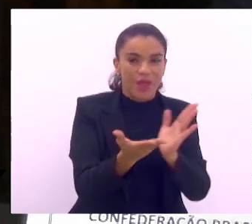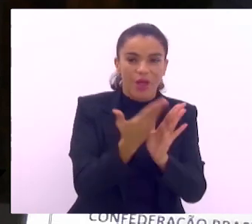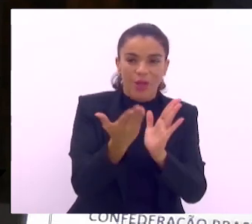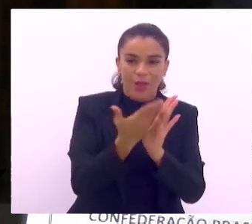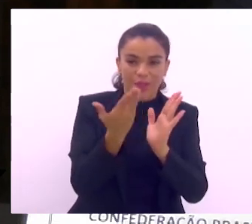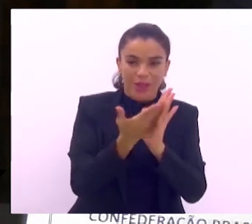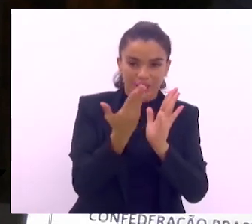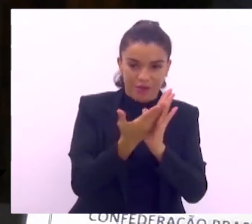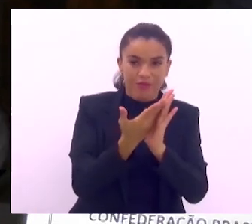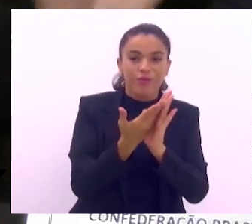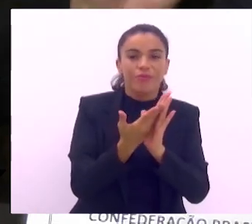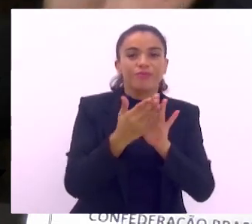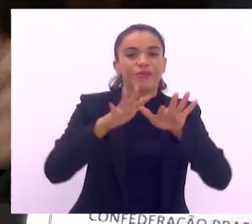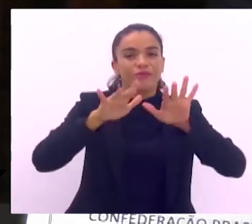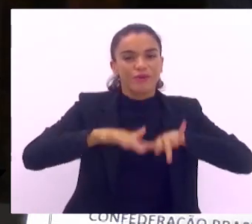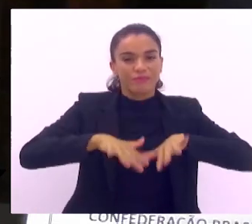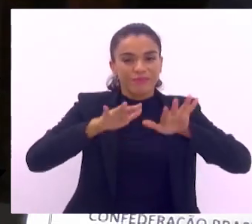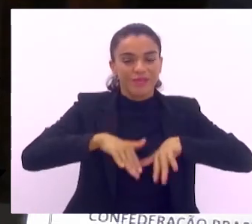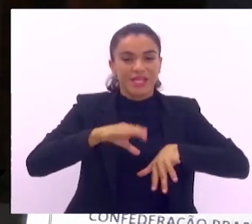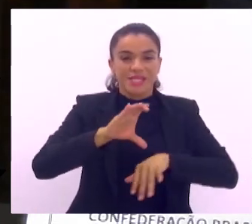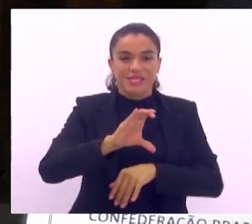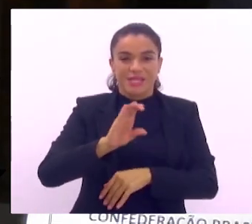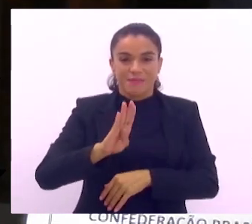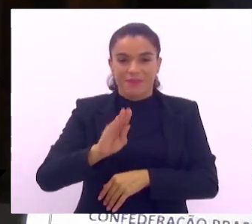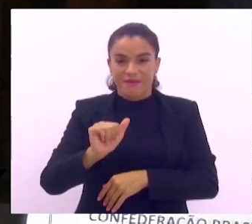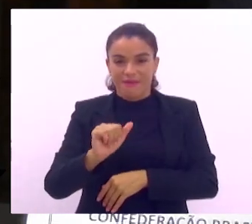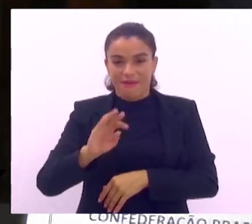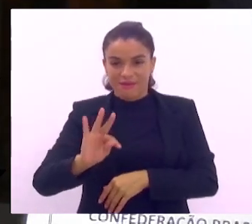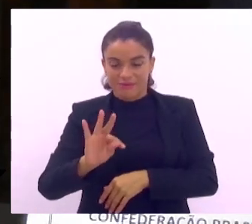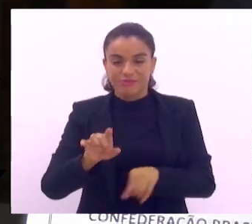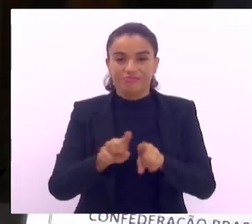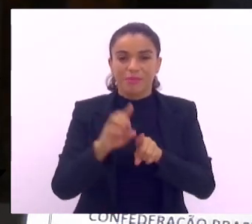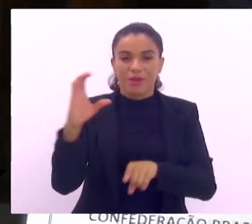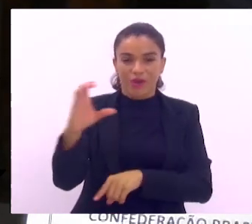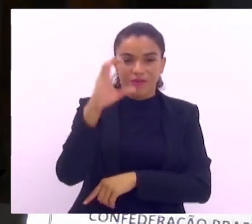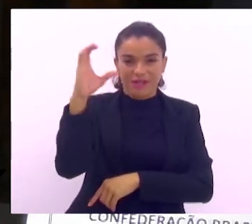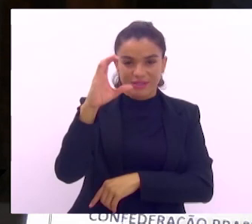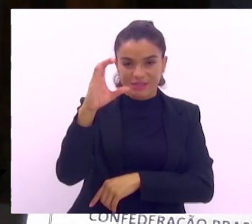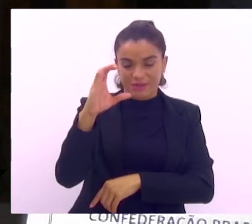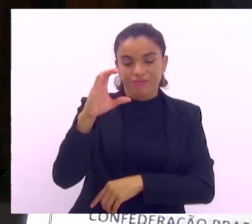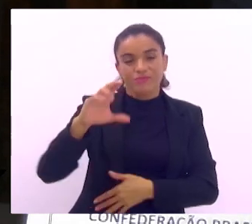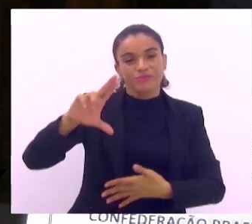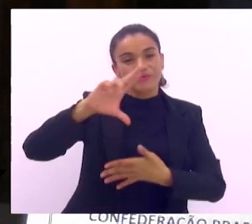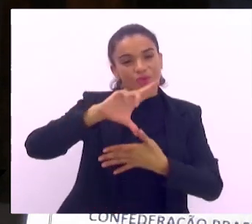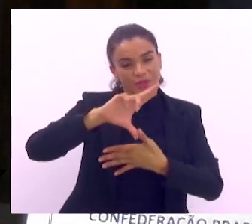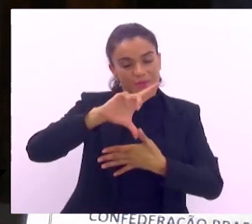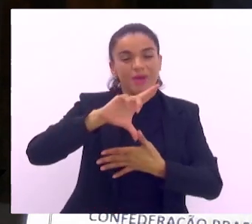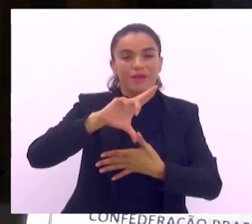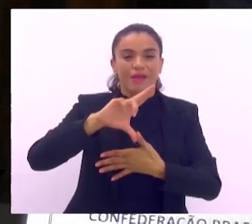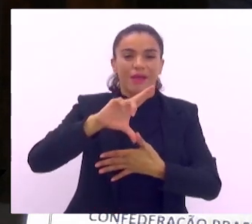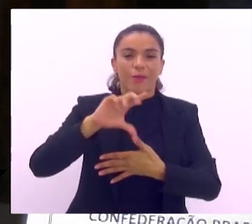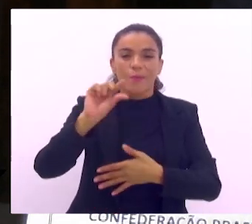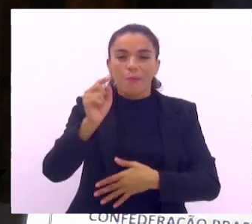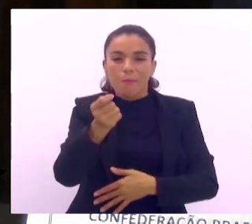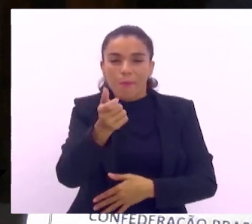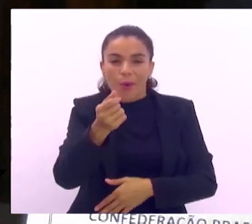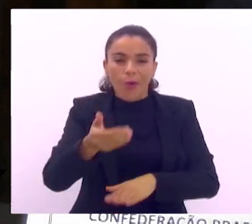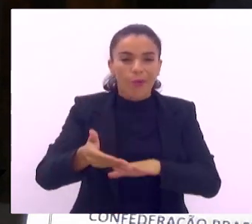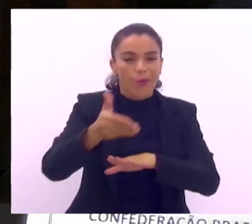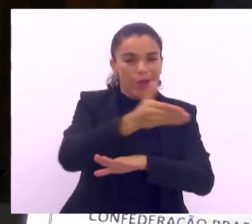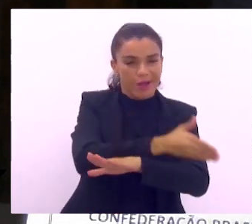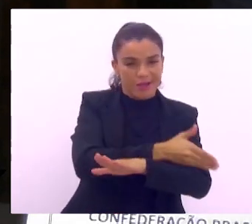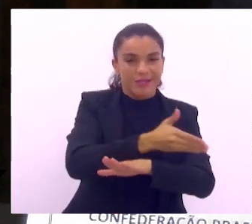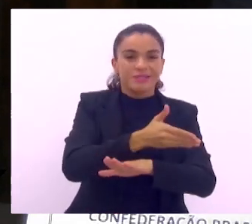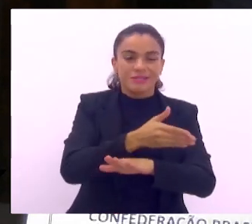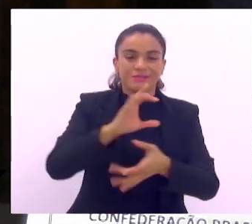foi editado pela CBAT e pela Confederação Sul-Americana de Atletismo, pouco antes dos Jogos Olímpicos do Rio de Janeiro. Ele